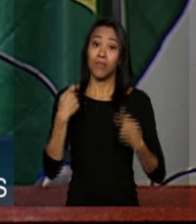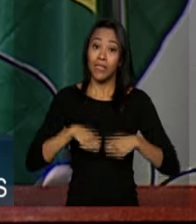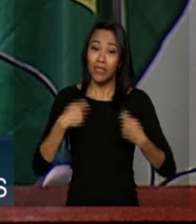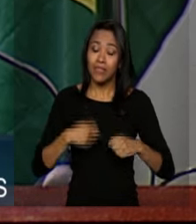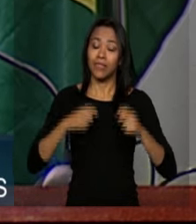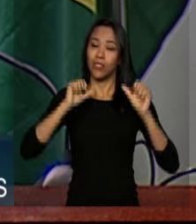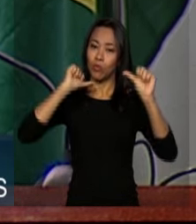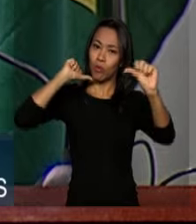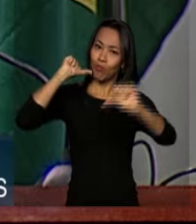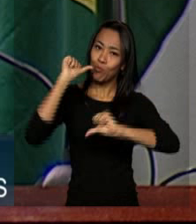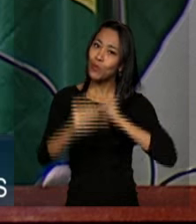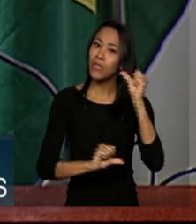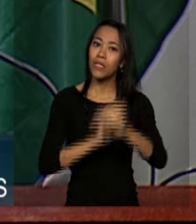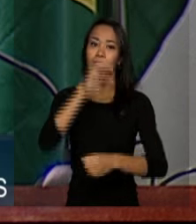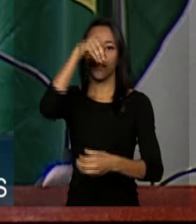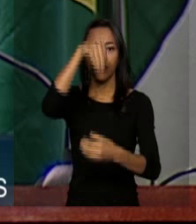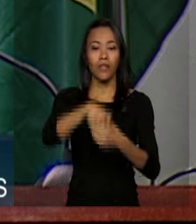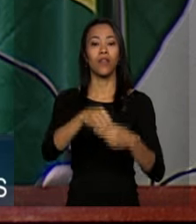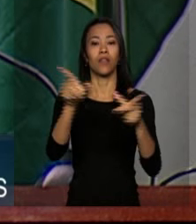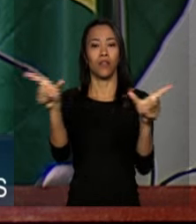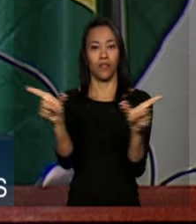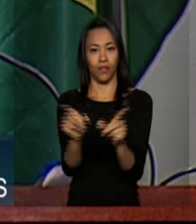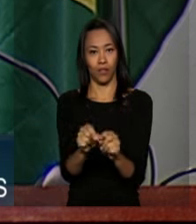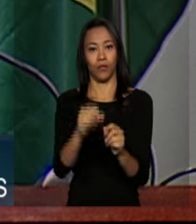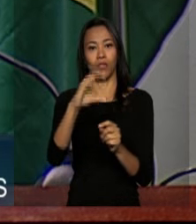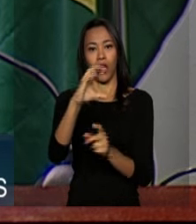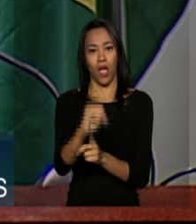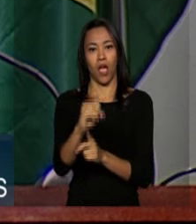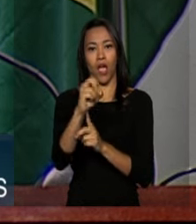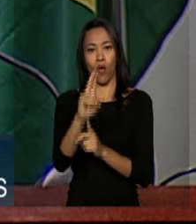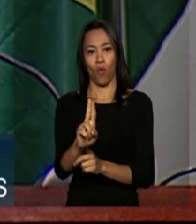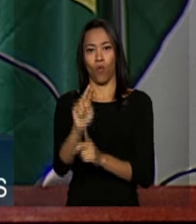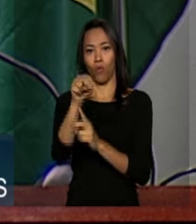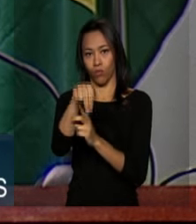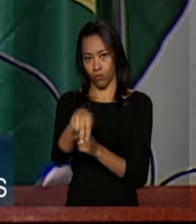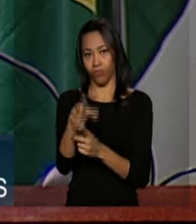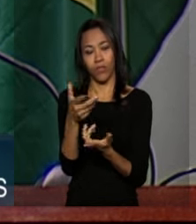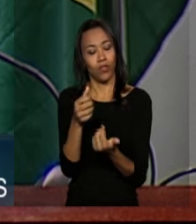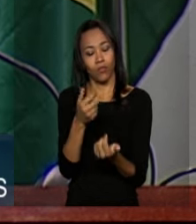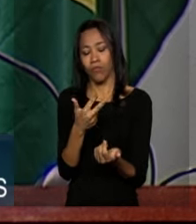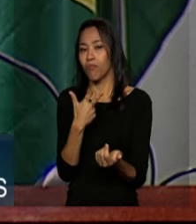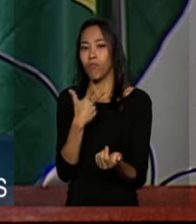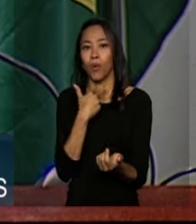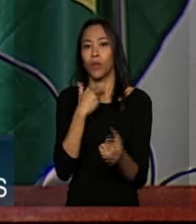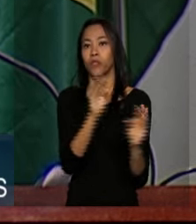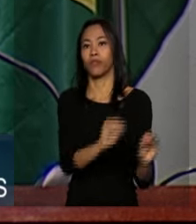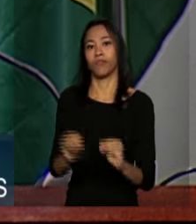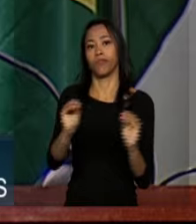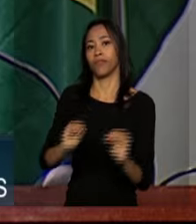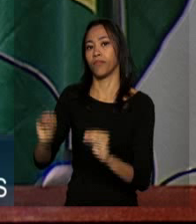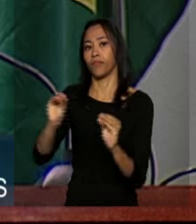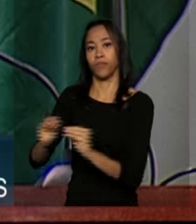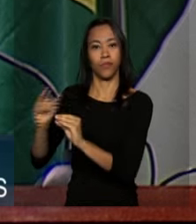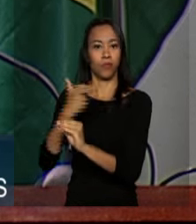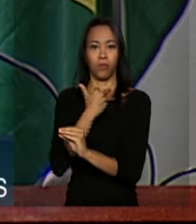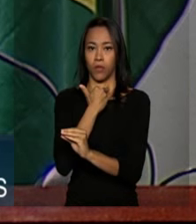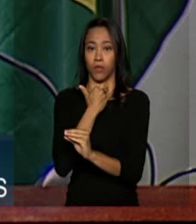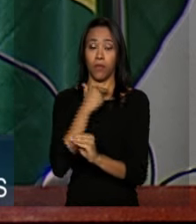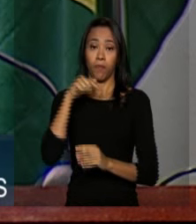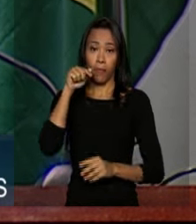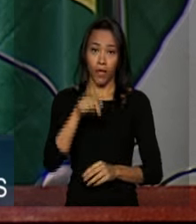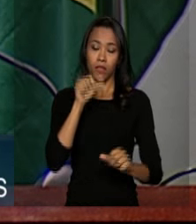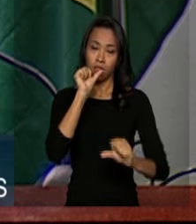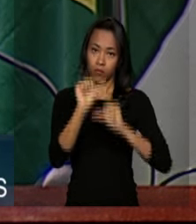reforma da ONU como exigência inadiável. Essa reforma do sistema multilateral tem